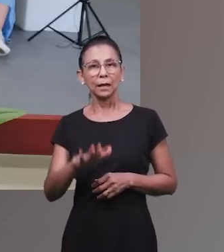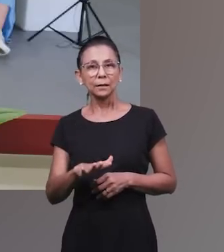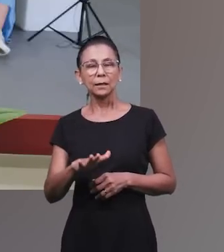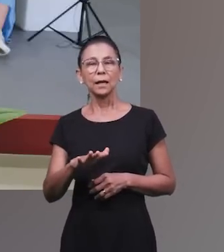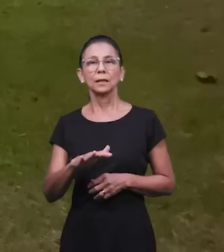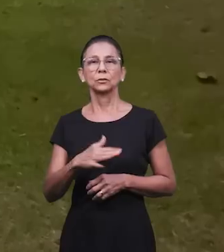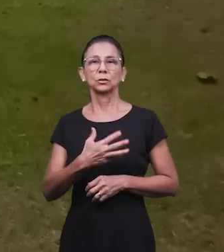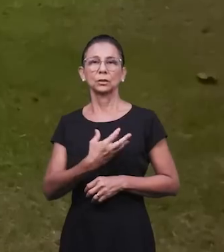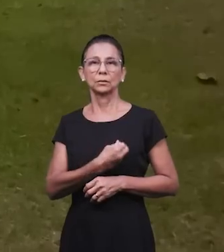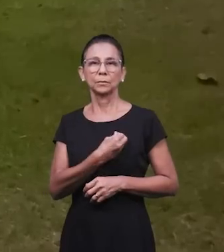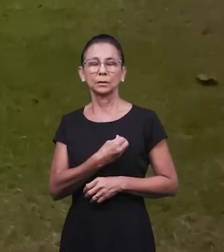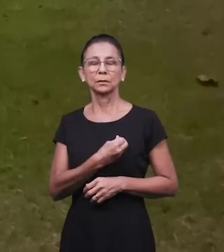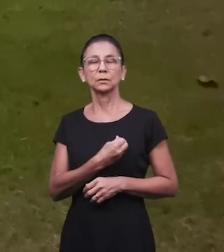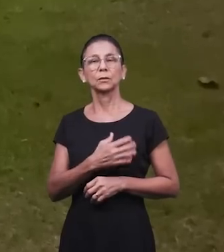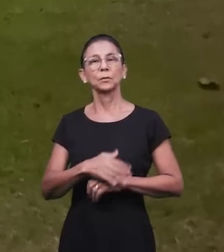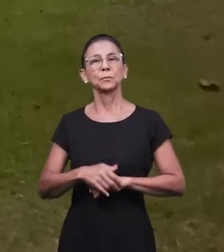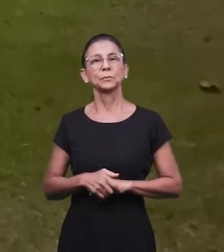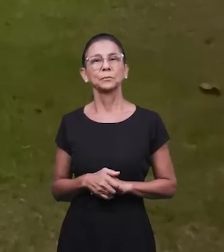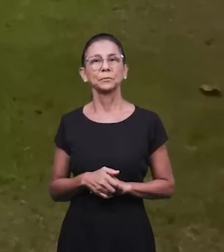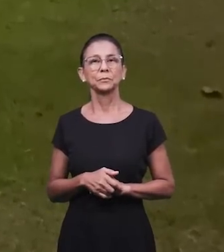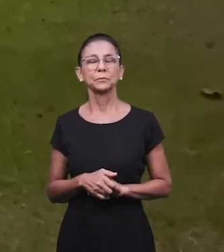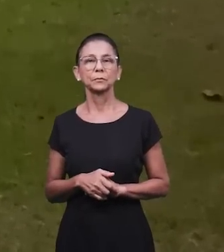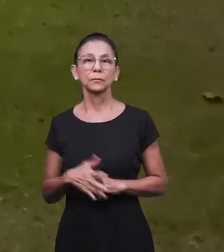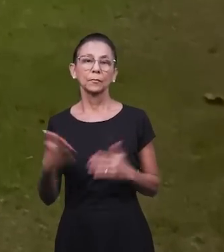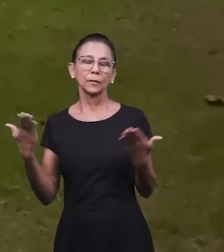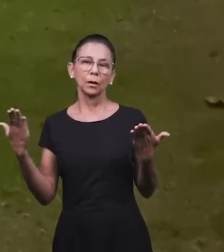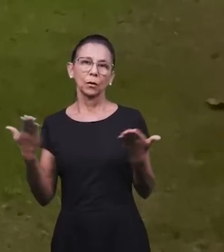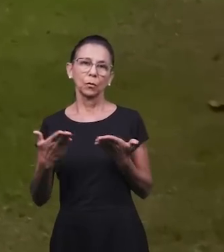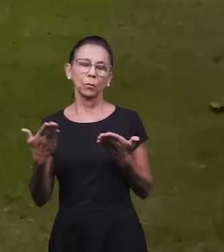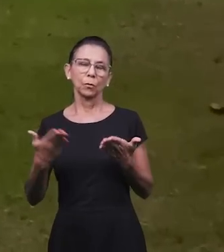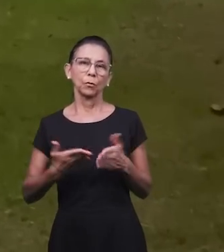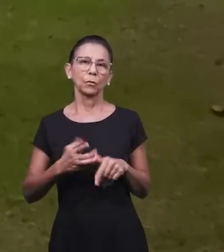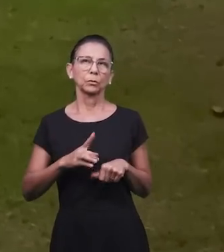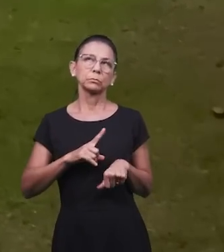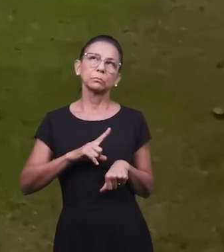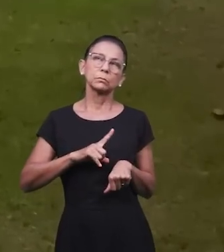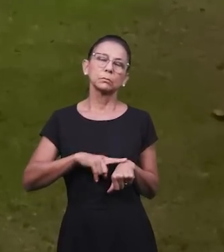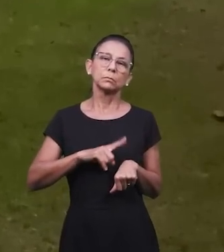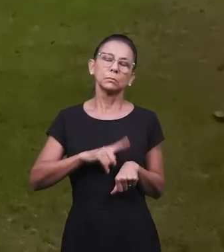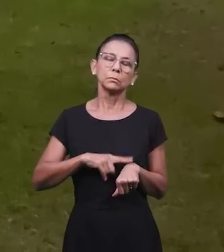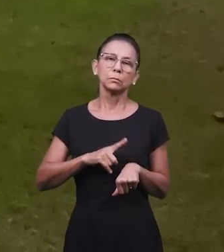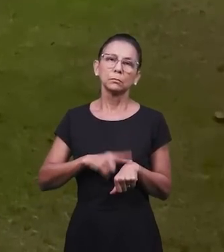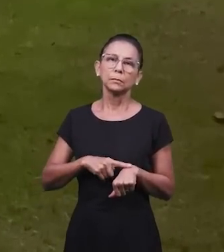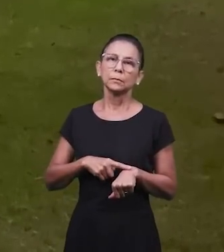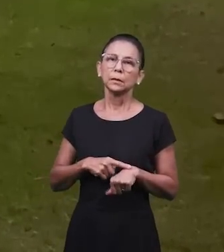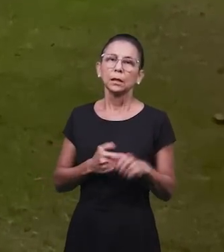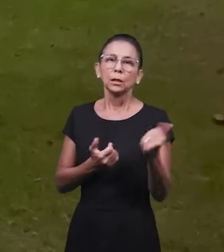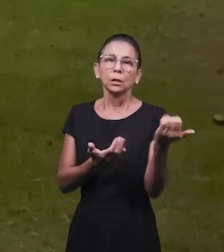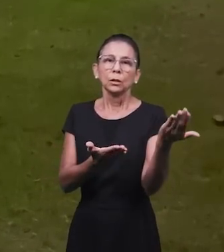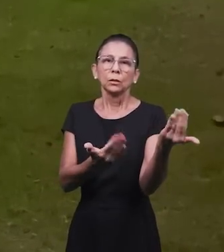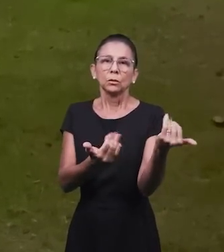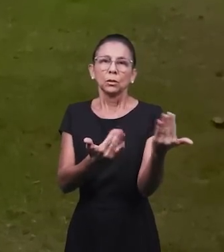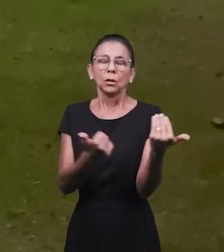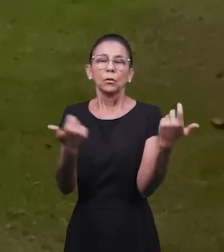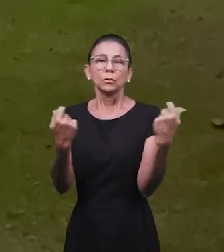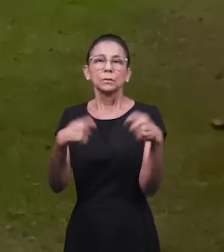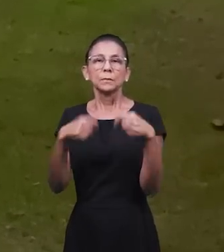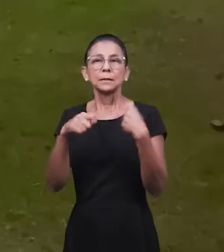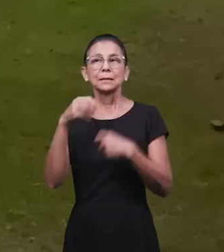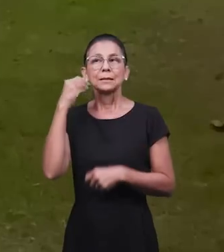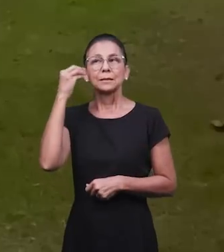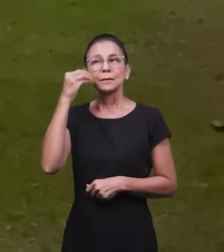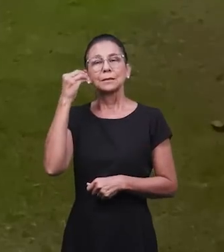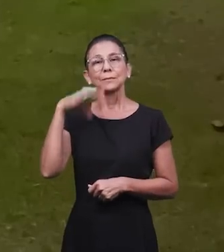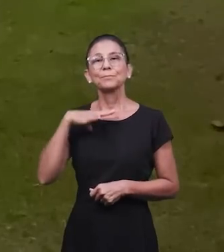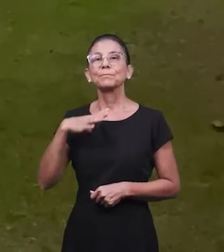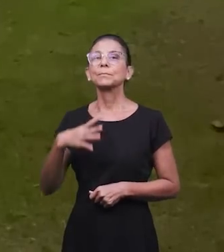do satélite. Nós vivemos hoje um momento em que o jovem precisa de uma experiência